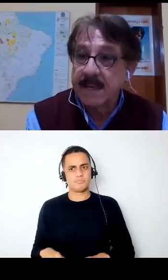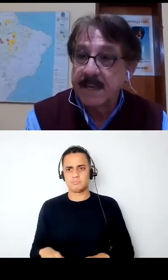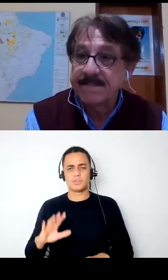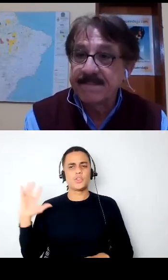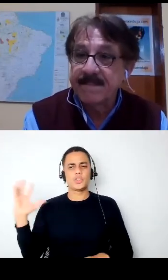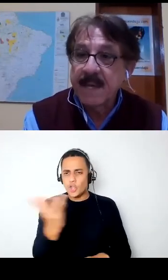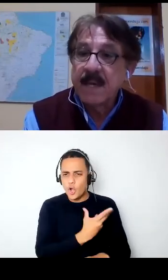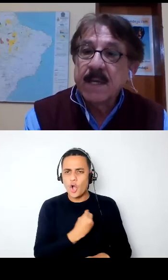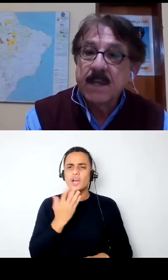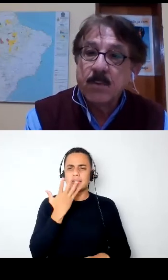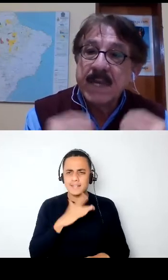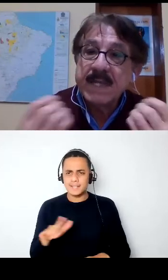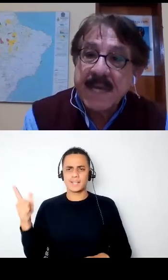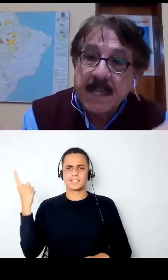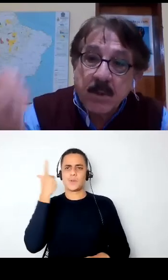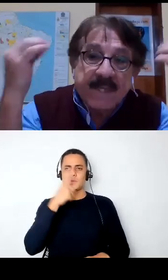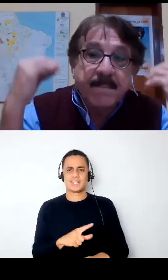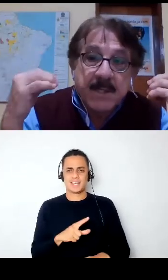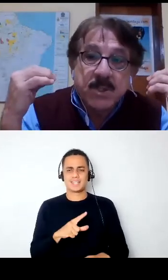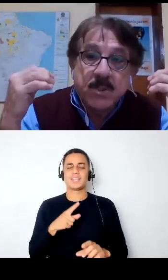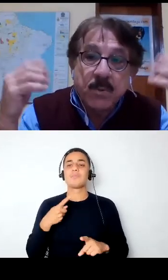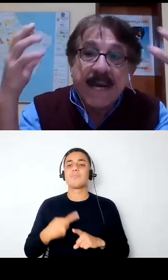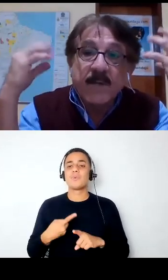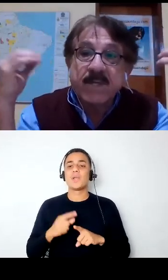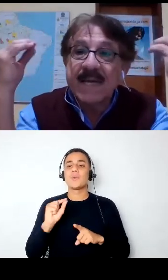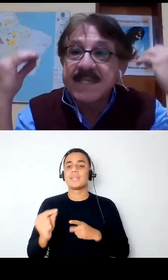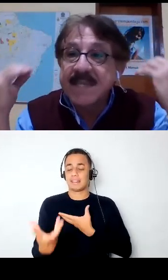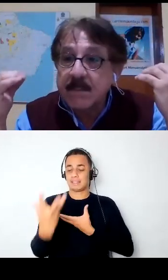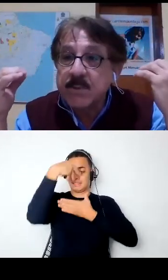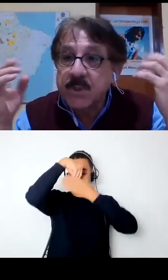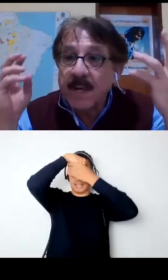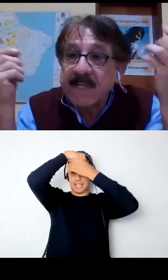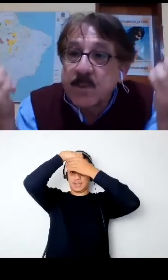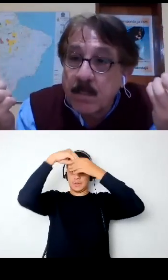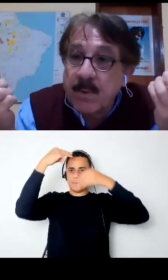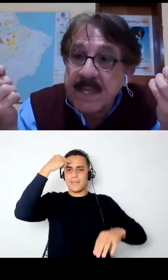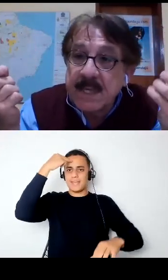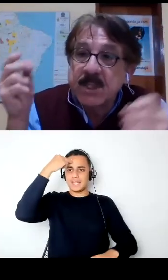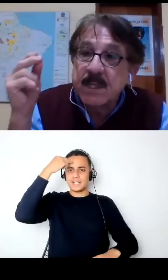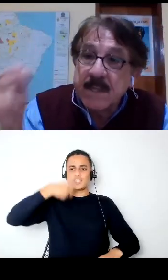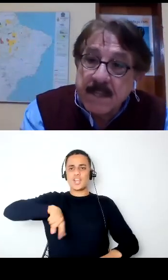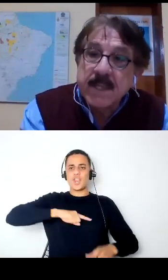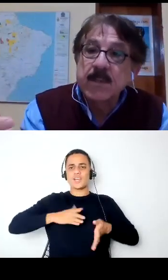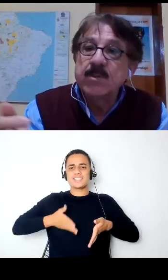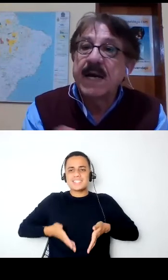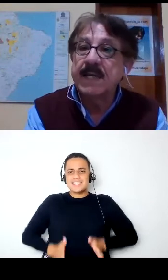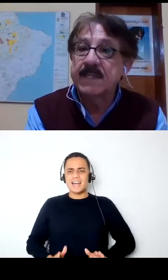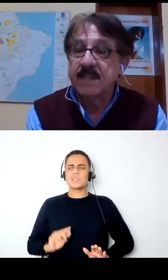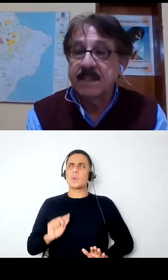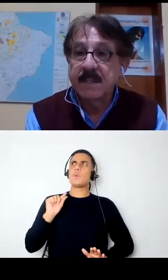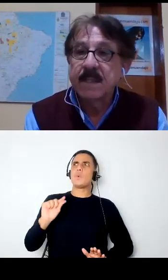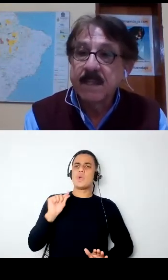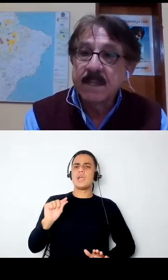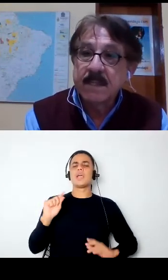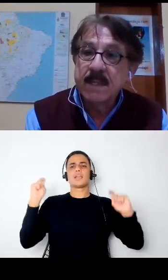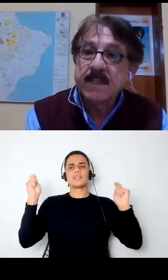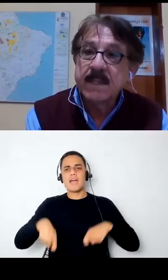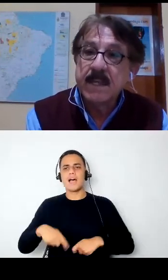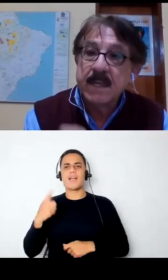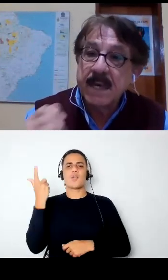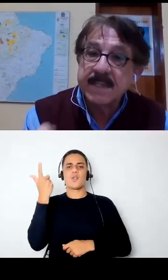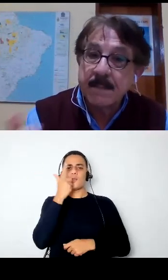intrigante que busca respostas, inclusive sobre a nossa própria origem. Por que nós nos tornamos humanos